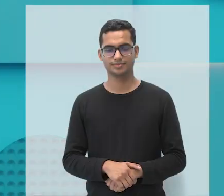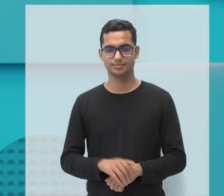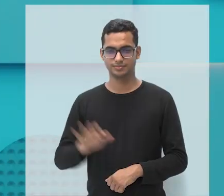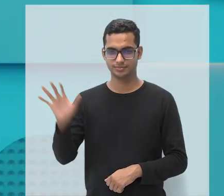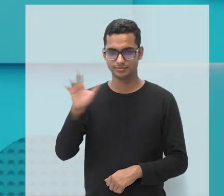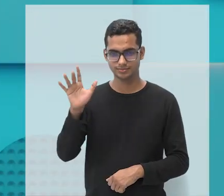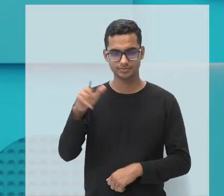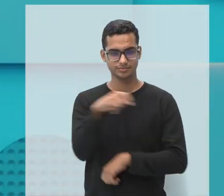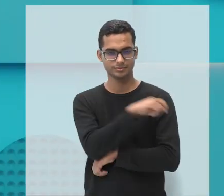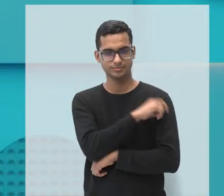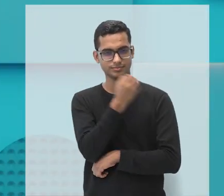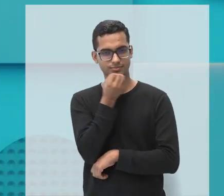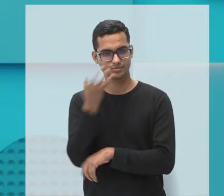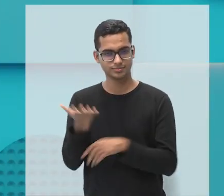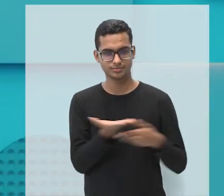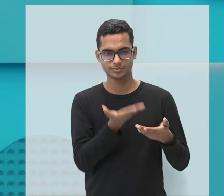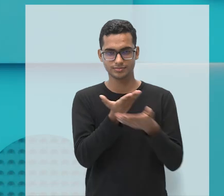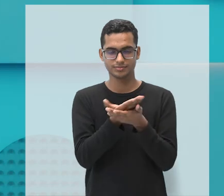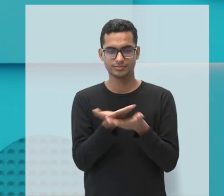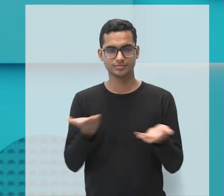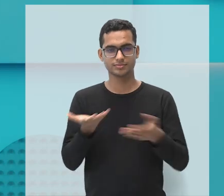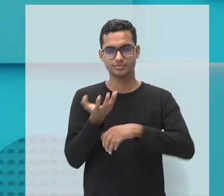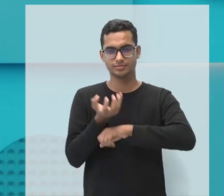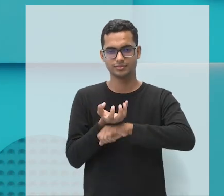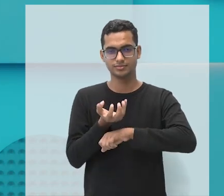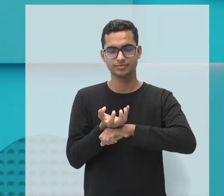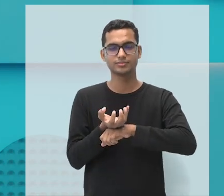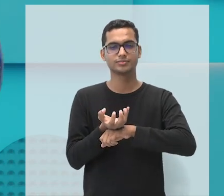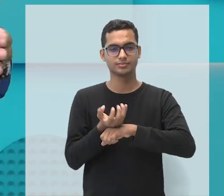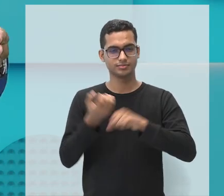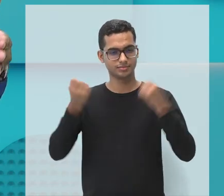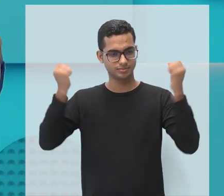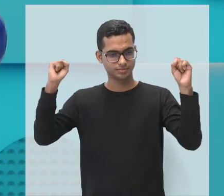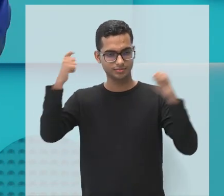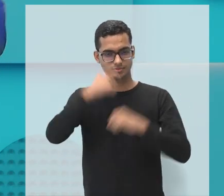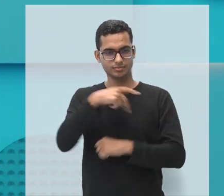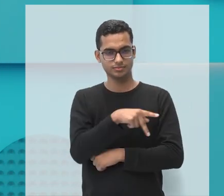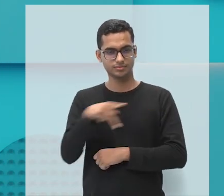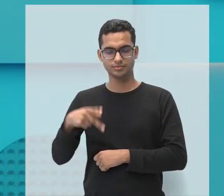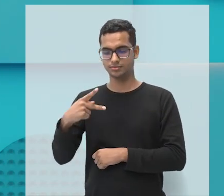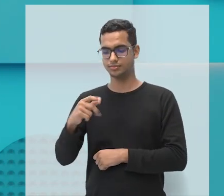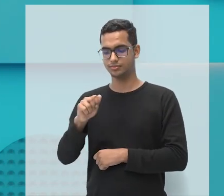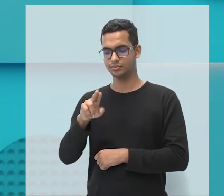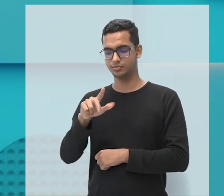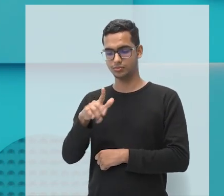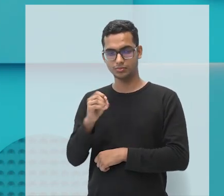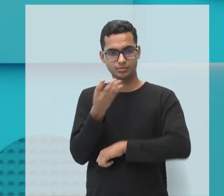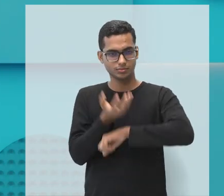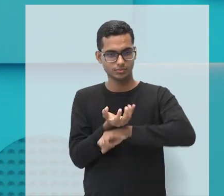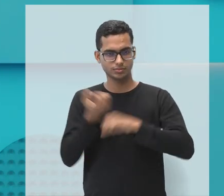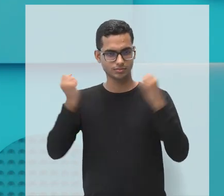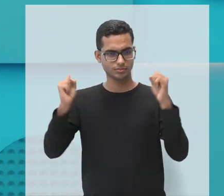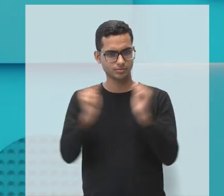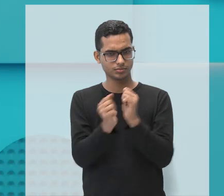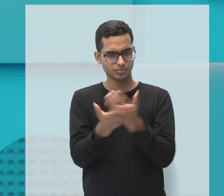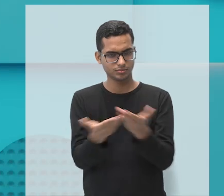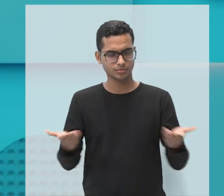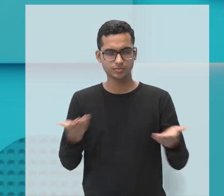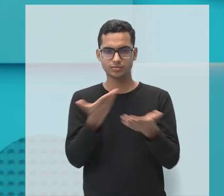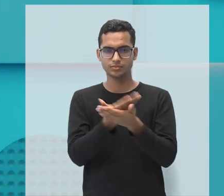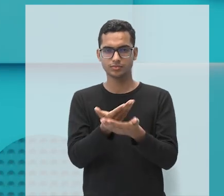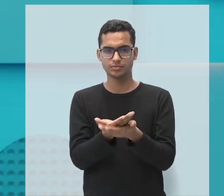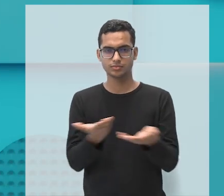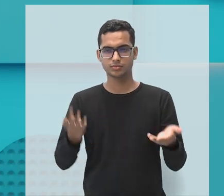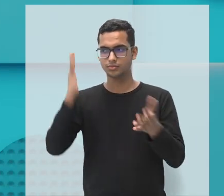Olá, queridos alunos, sejam bem-vindos à nossa aula de Educação Física. Eu sou o professor Paulo Ricardo, seu professor de Educação Física. Estarei junto com vocês